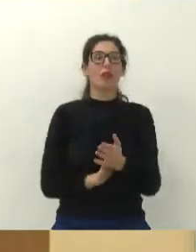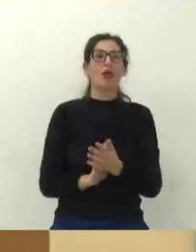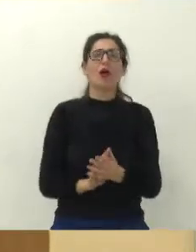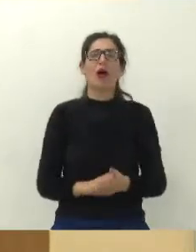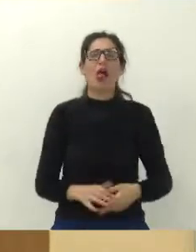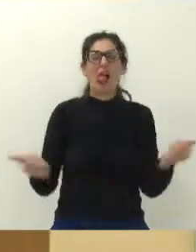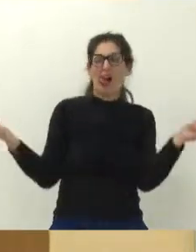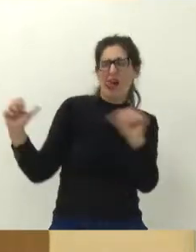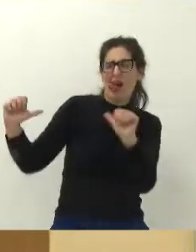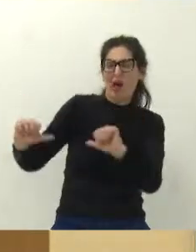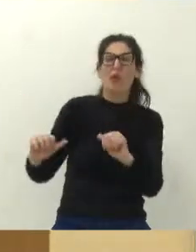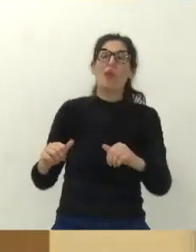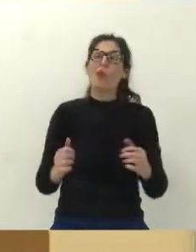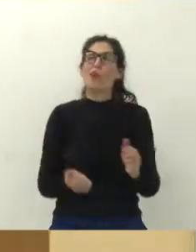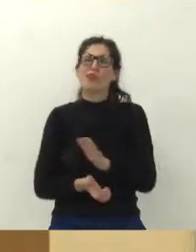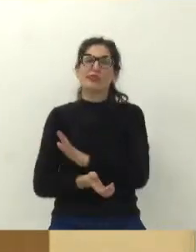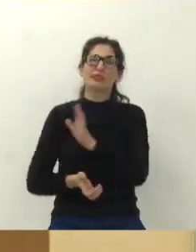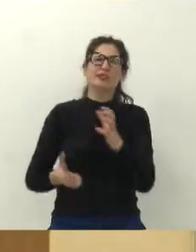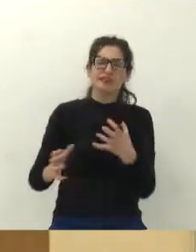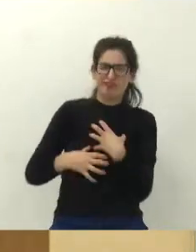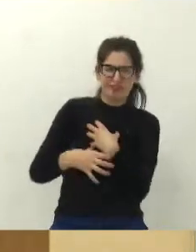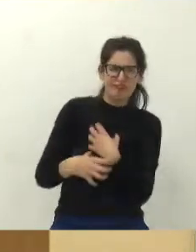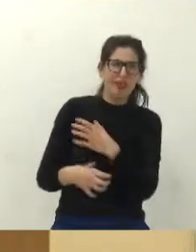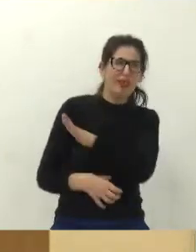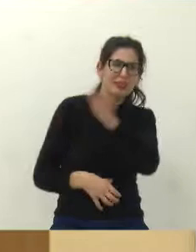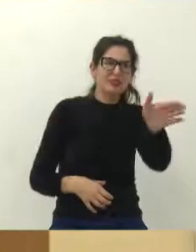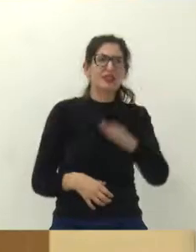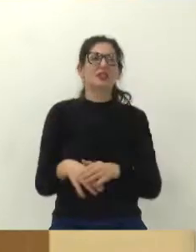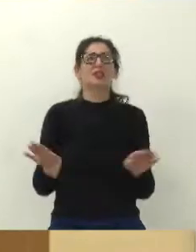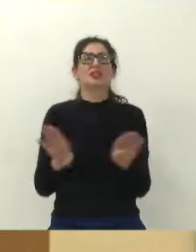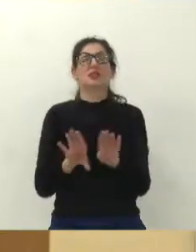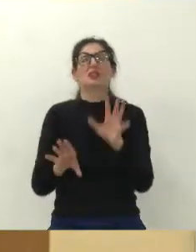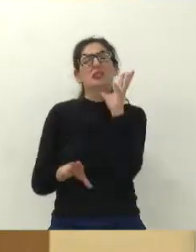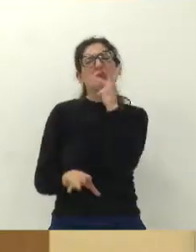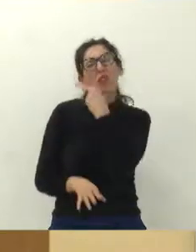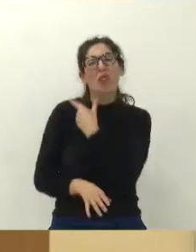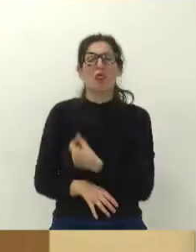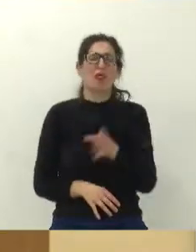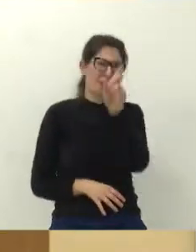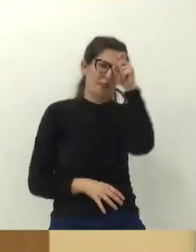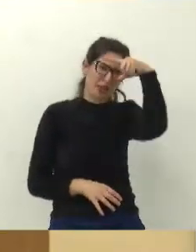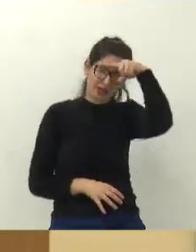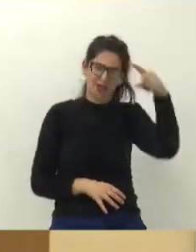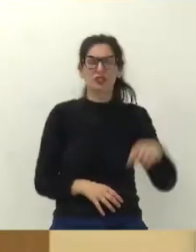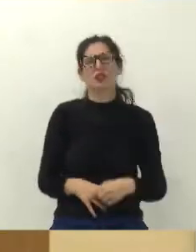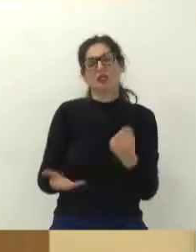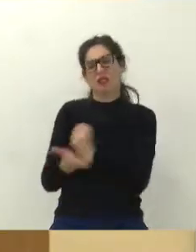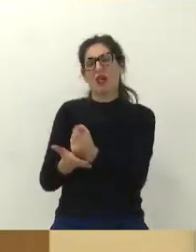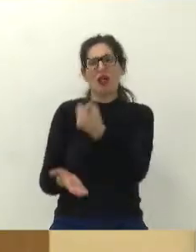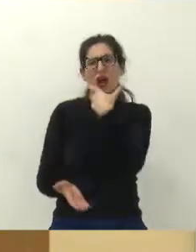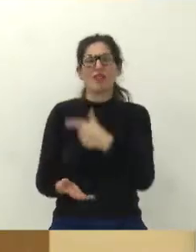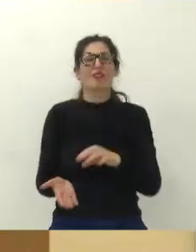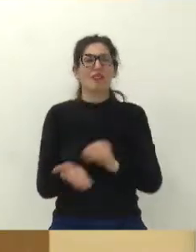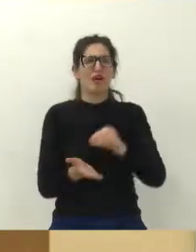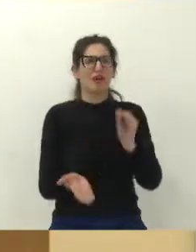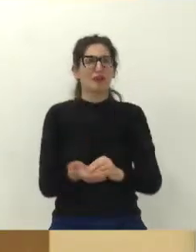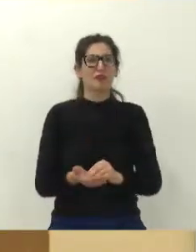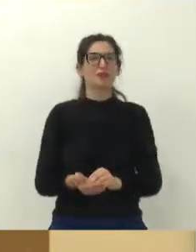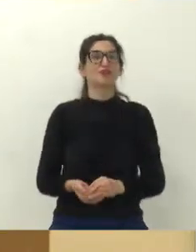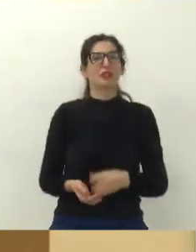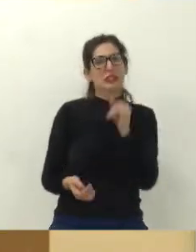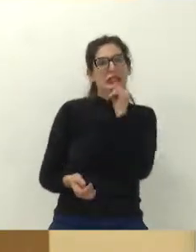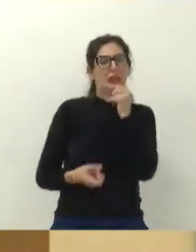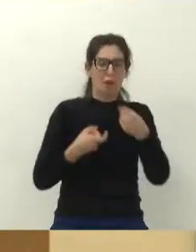atendimento, a demora, demora em aplicar principalmente o medicamento, que eles falaram que quando chega, passa pelo médico, aí chega na hora do